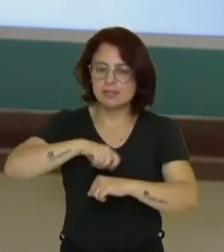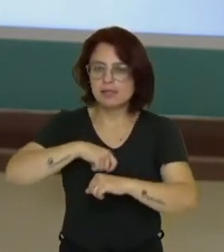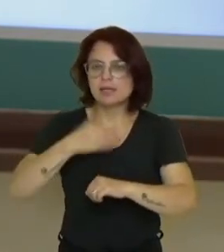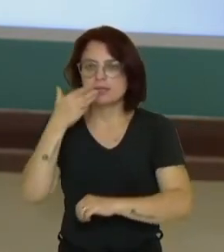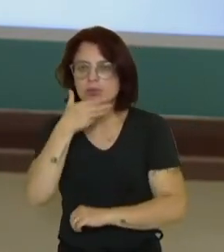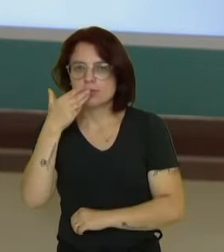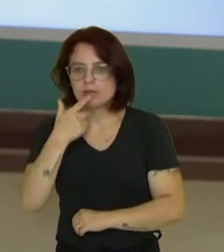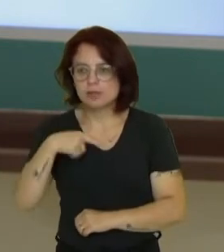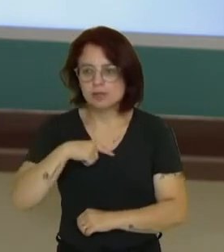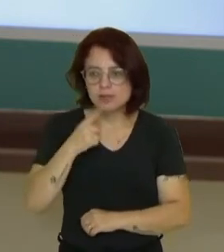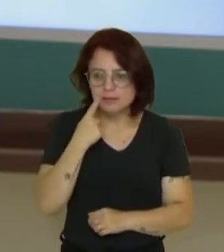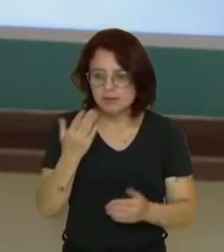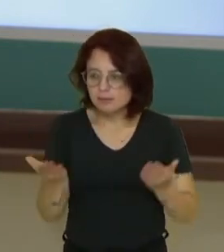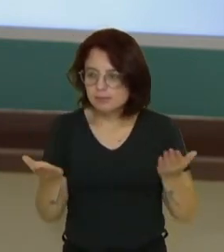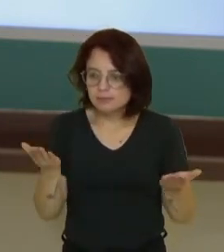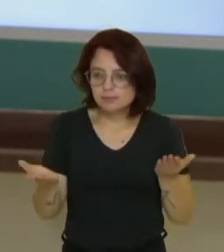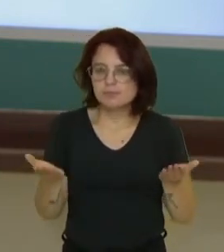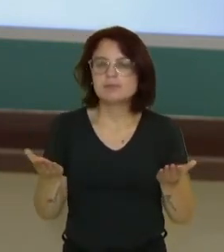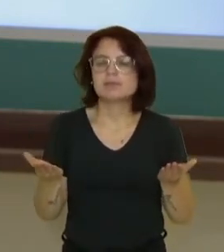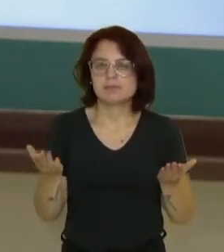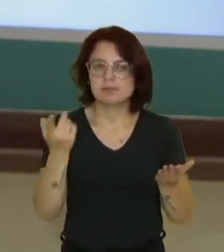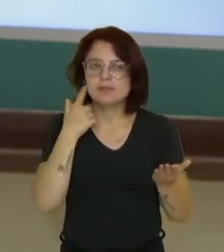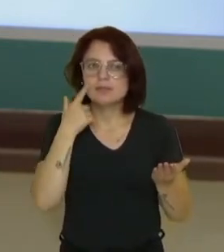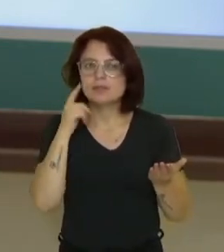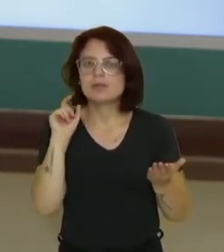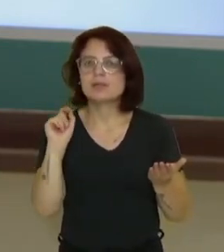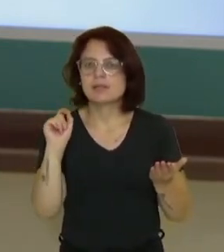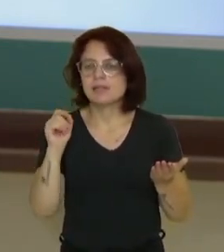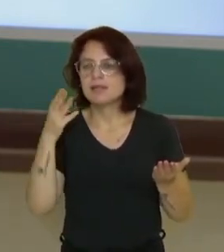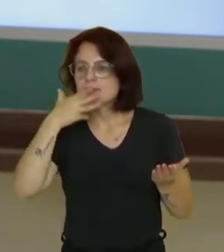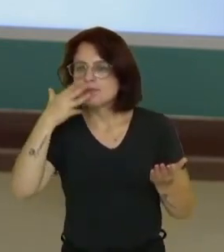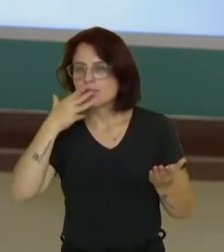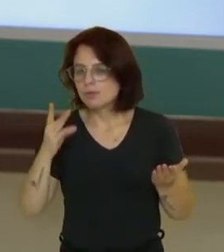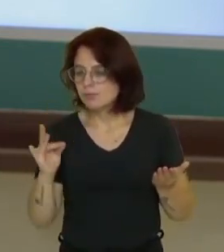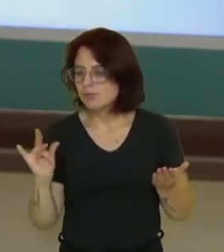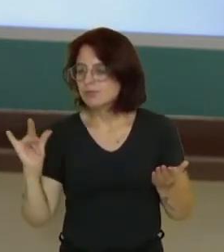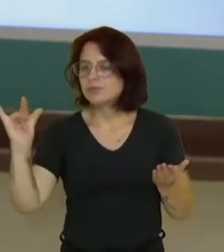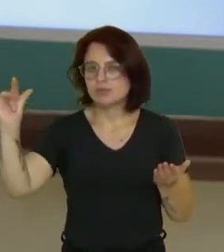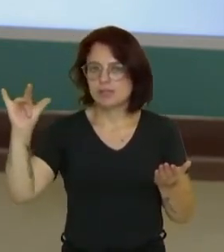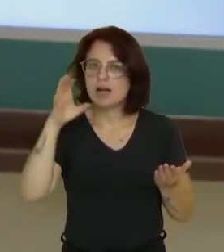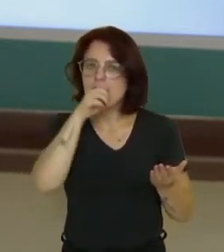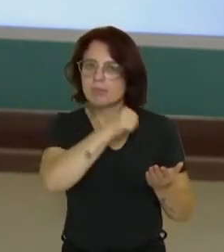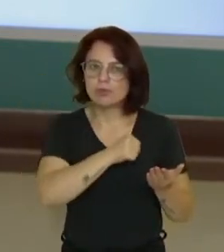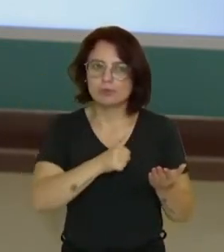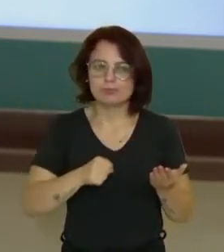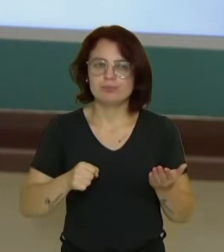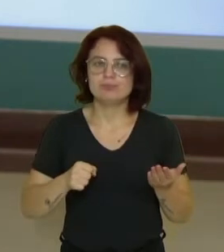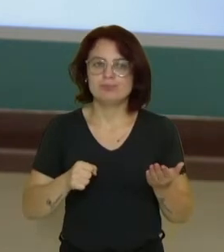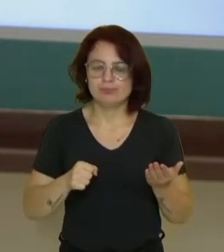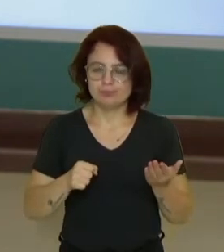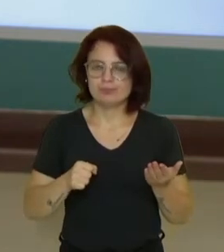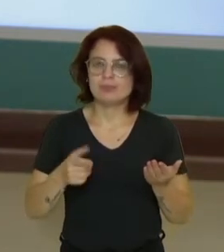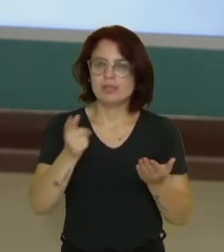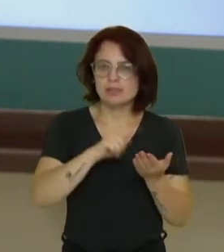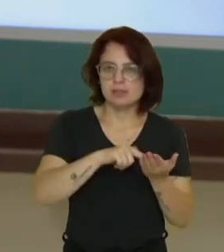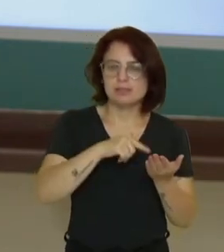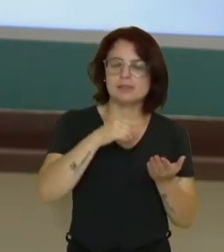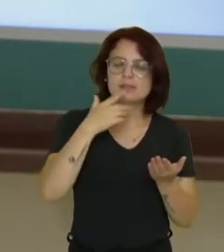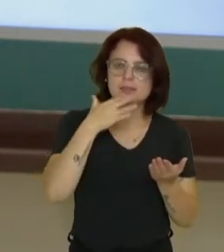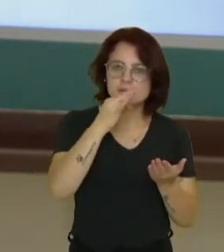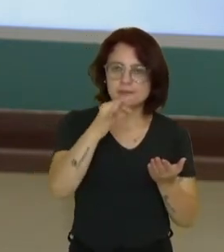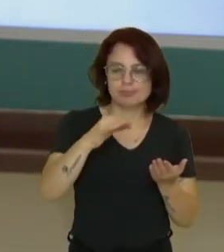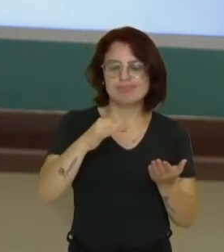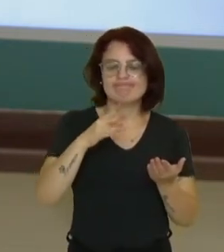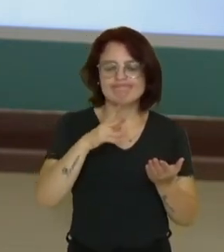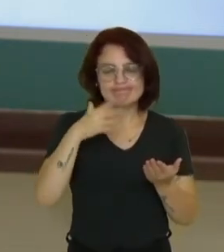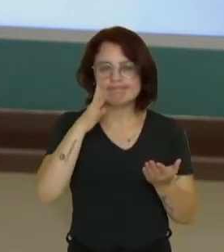compararmos o ponto de fusão e ebulição dos dois, vamos ver que o açúcar orgânico tem um ponto de fusão baixo, o sal inorgânico tem um ponto